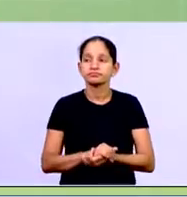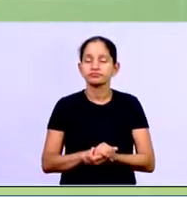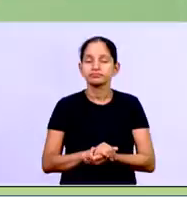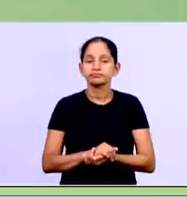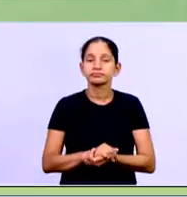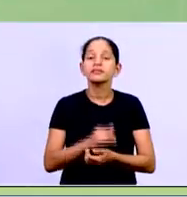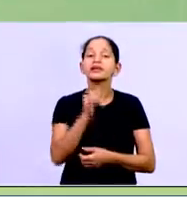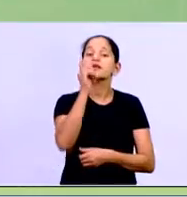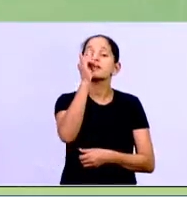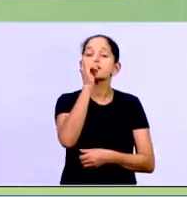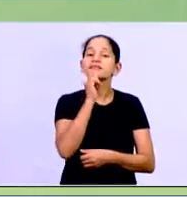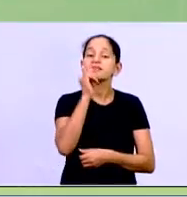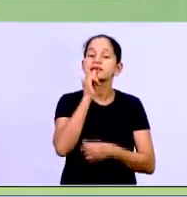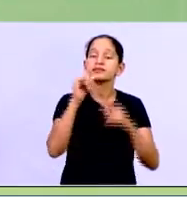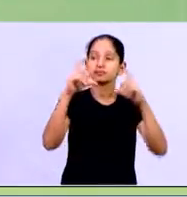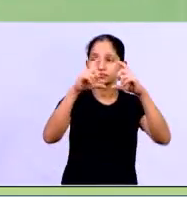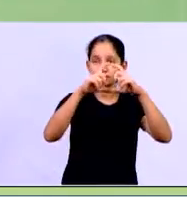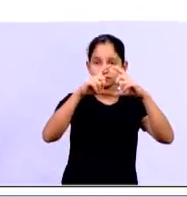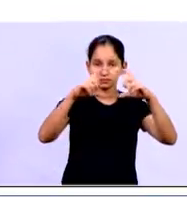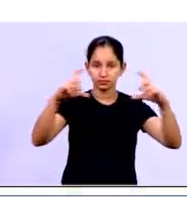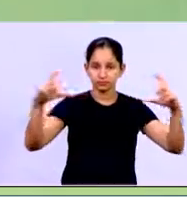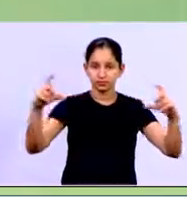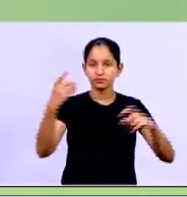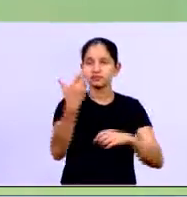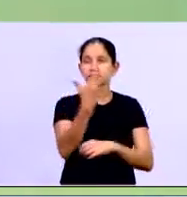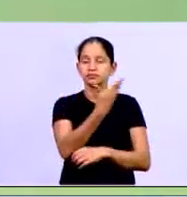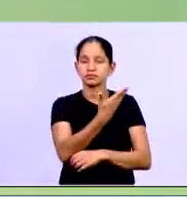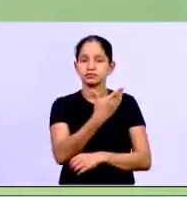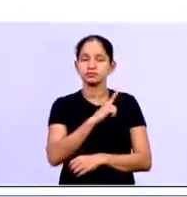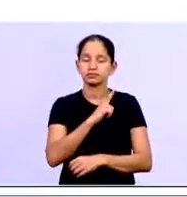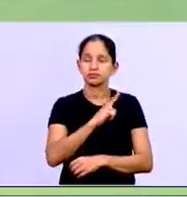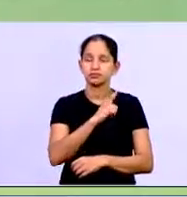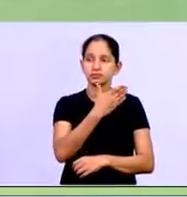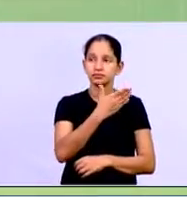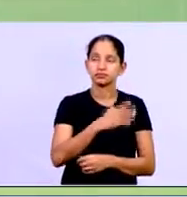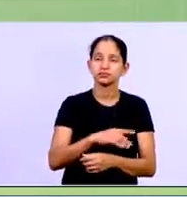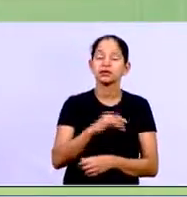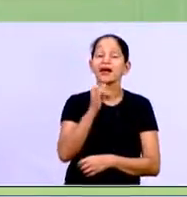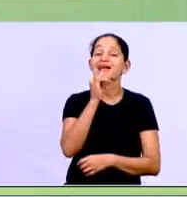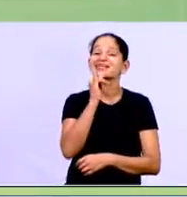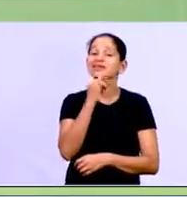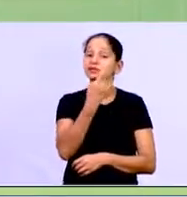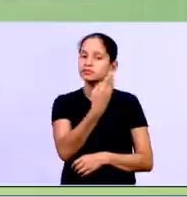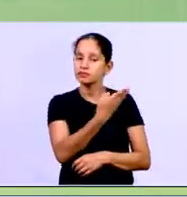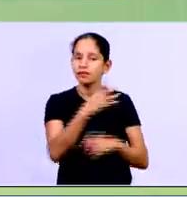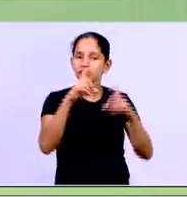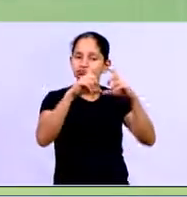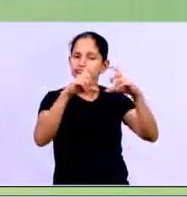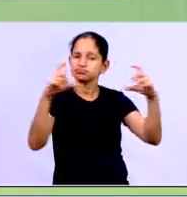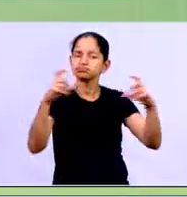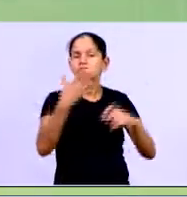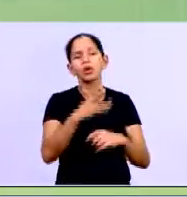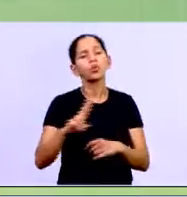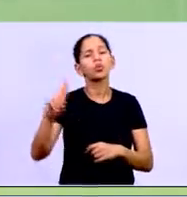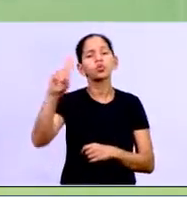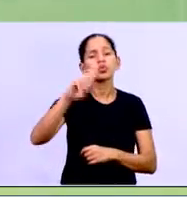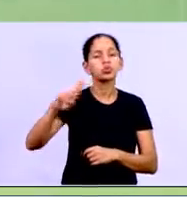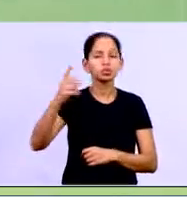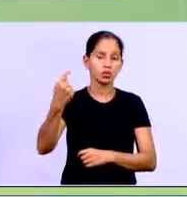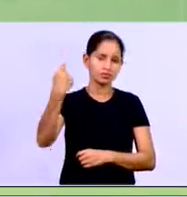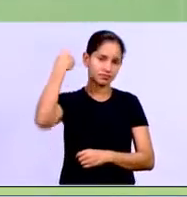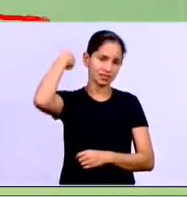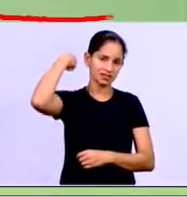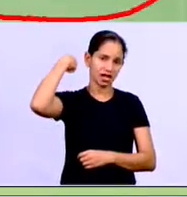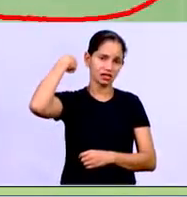temos um exemplo aqui, uma situação. Para calcular isso, nós vamos usar essa equação, que é a equação que a gente estudou na aula